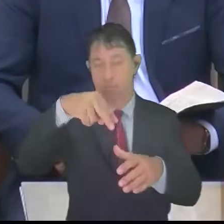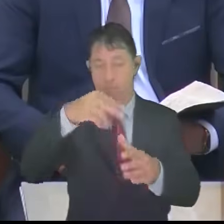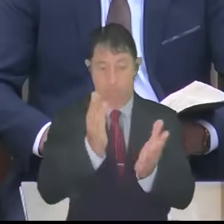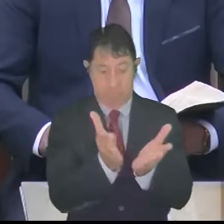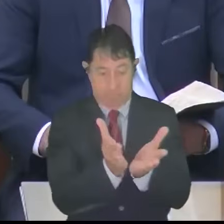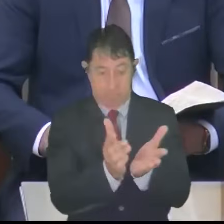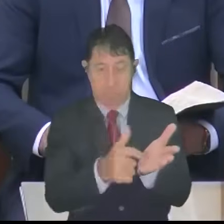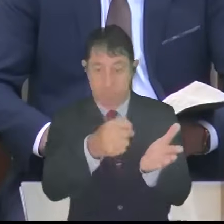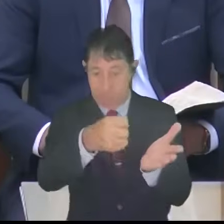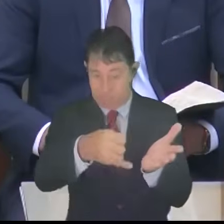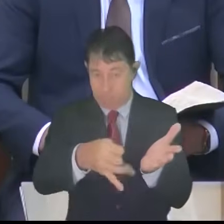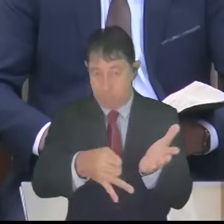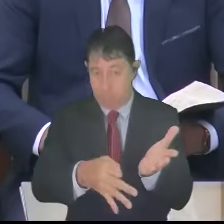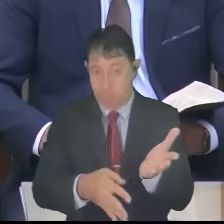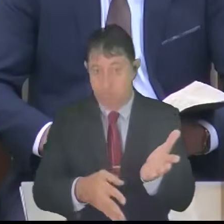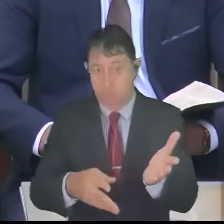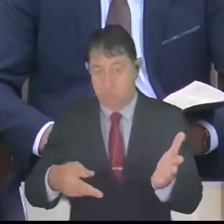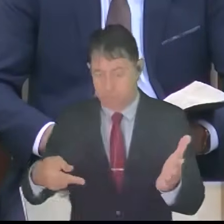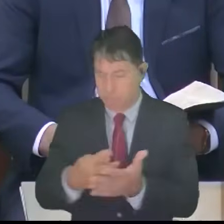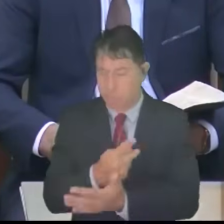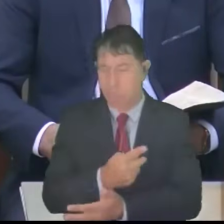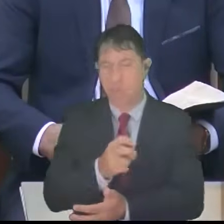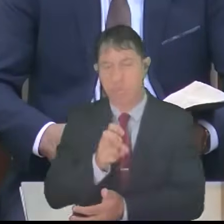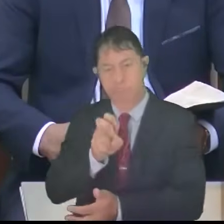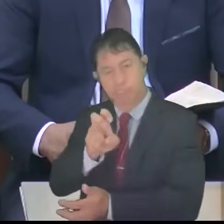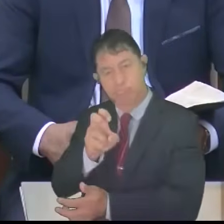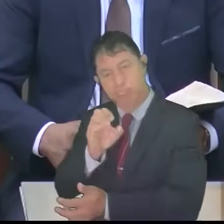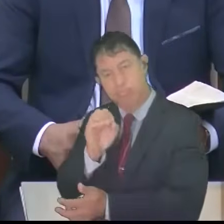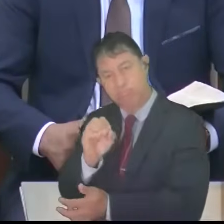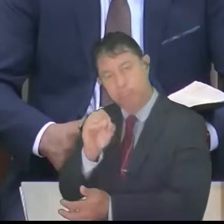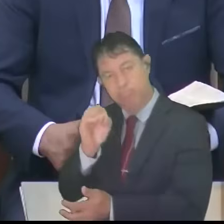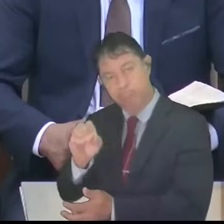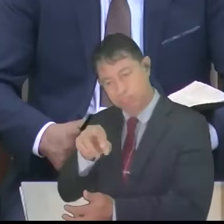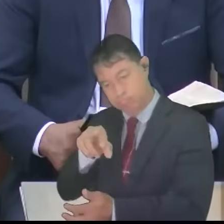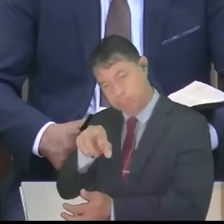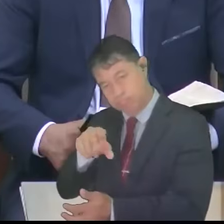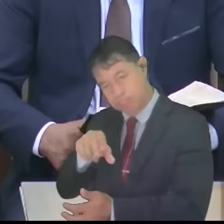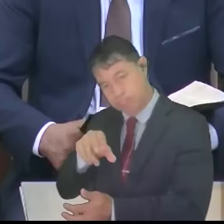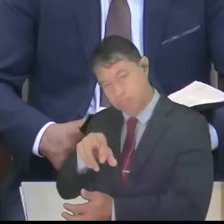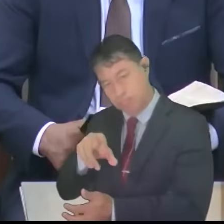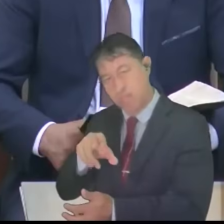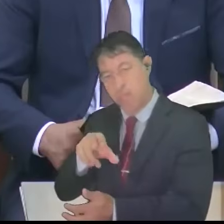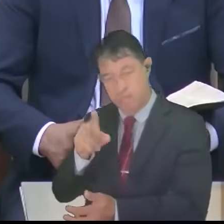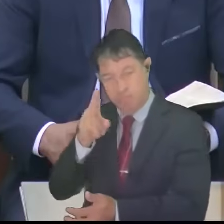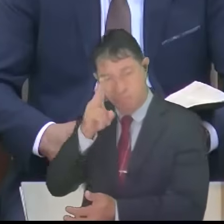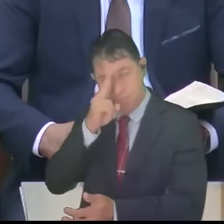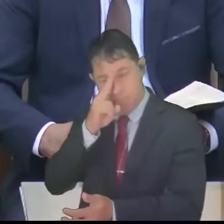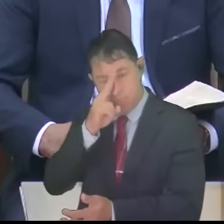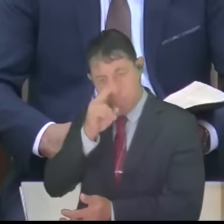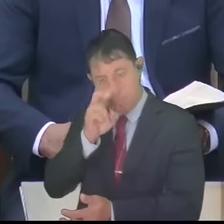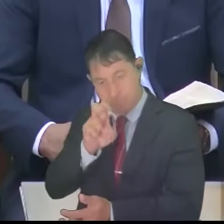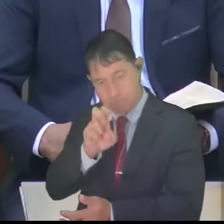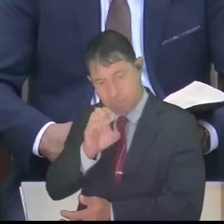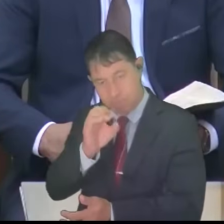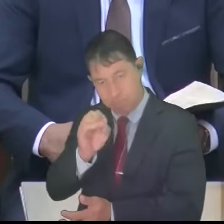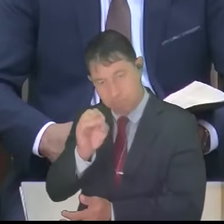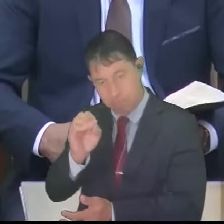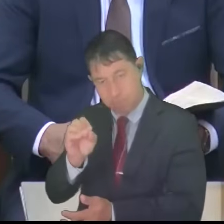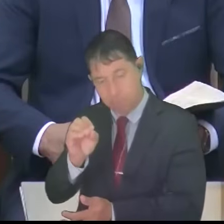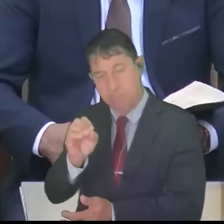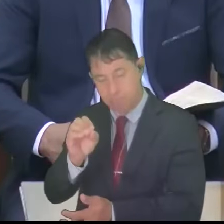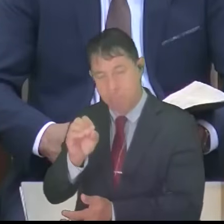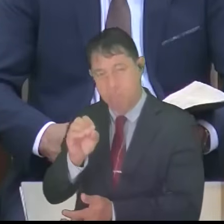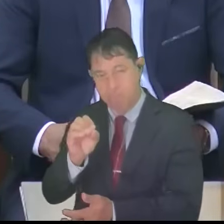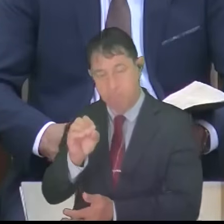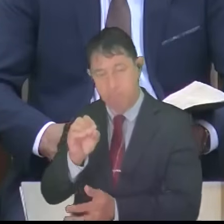que havia cerca de 500 irmãos, havia cerca de 500 crentes, quando Jesus ressuscitou, e